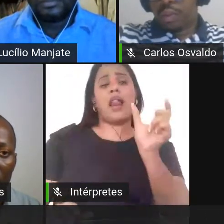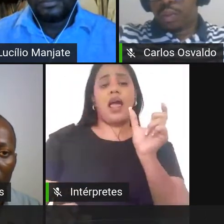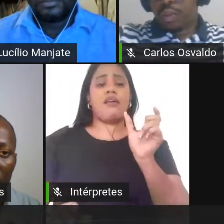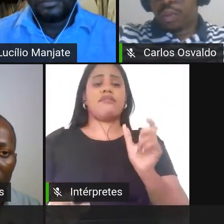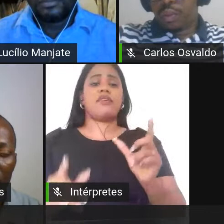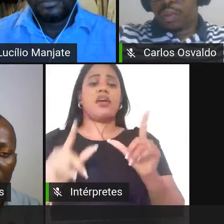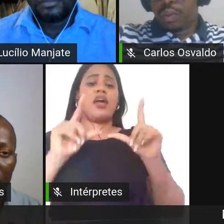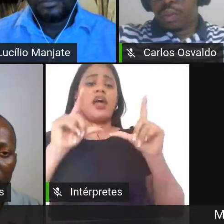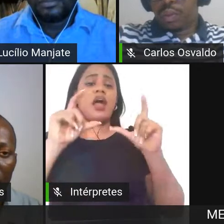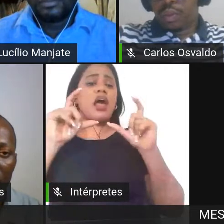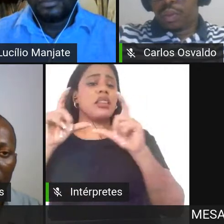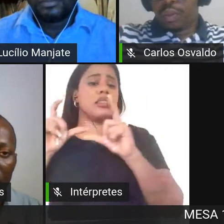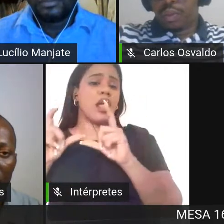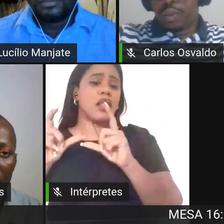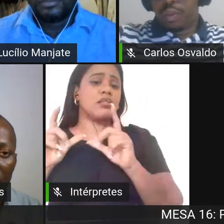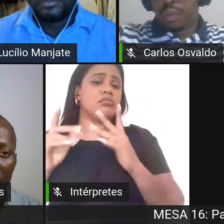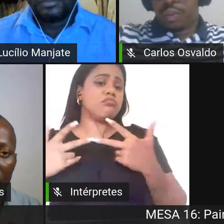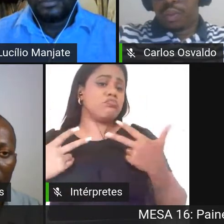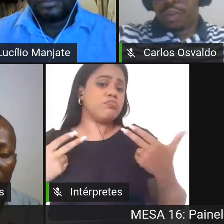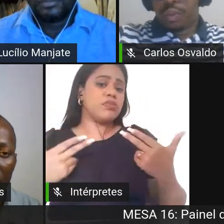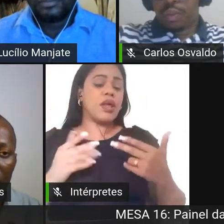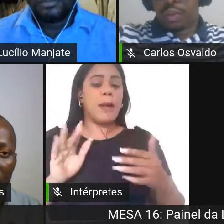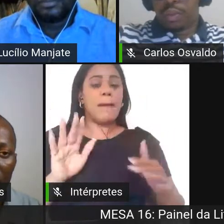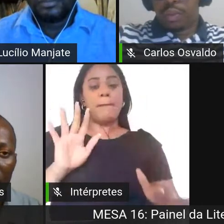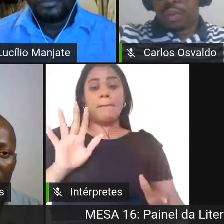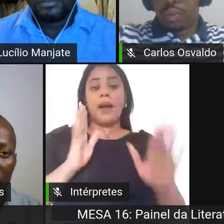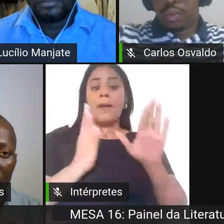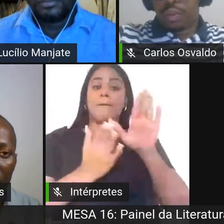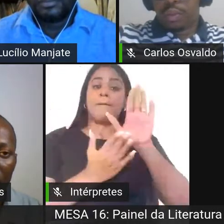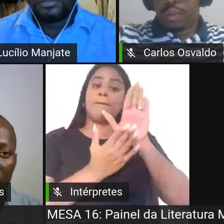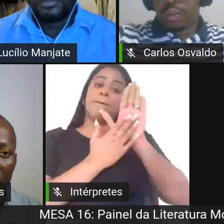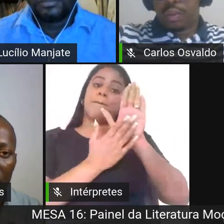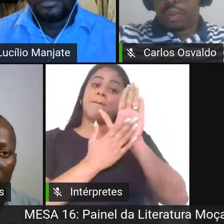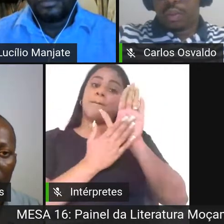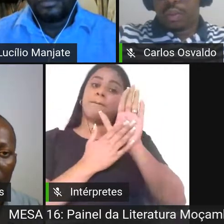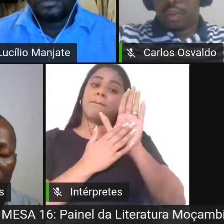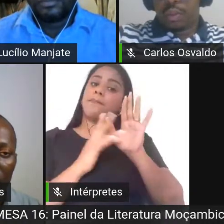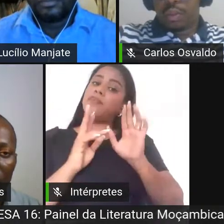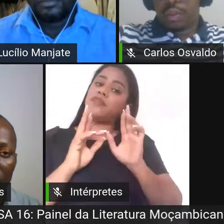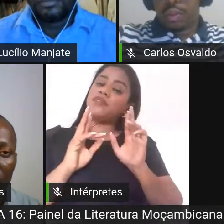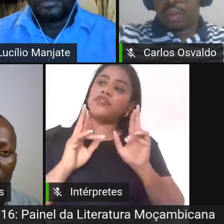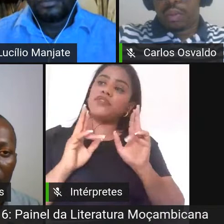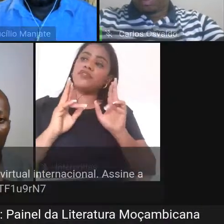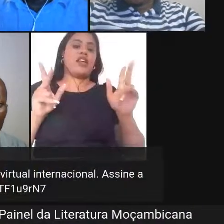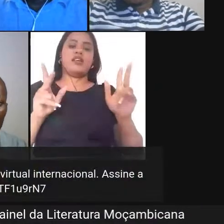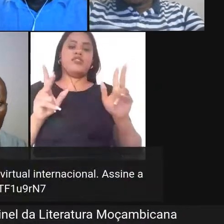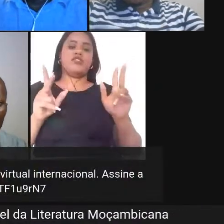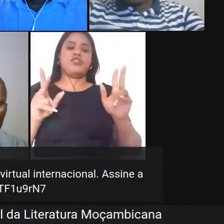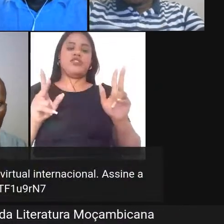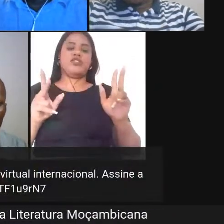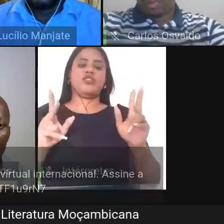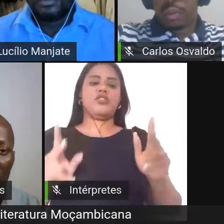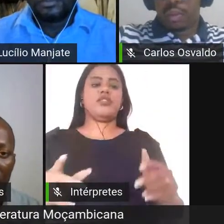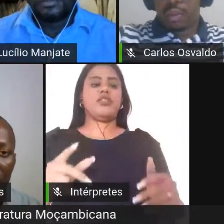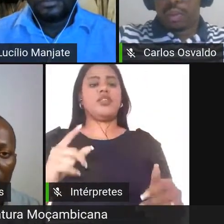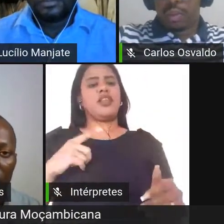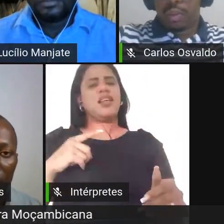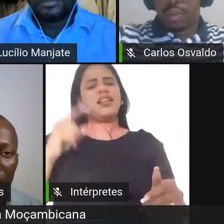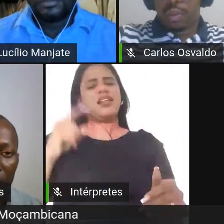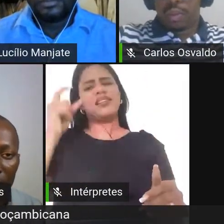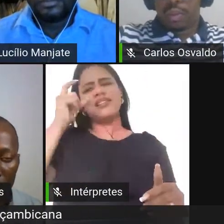isso, mas o propósito não é esse. Nem tenho muito interesse em meter